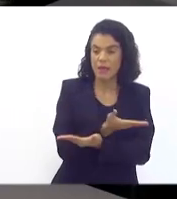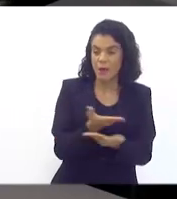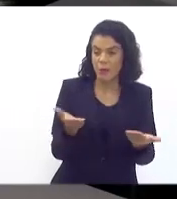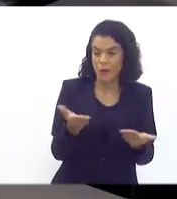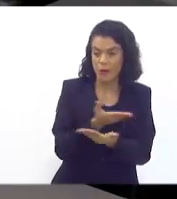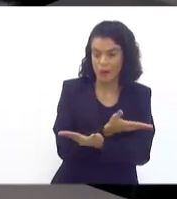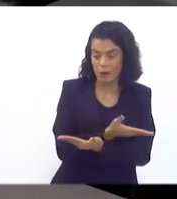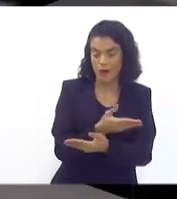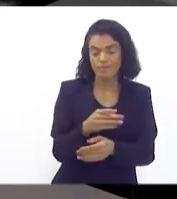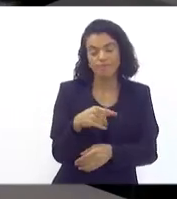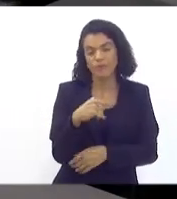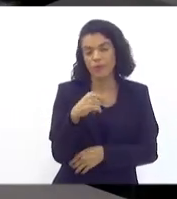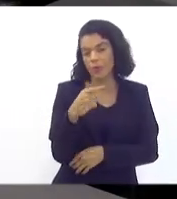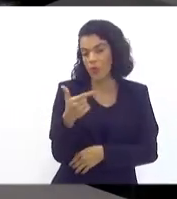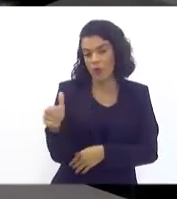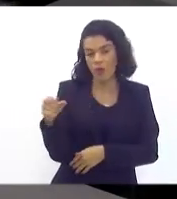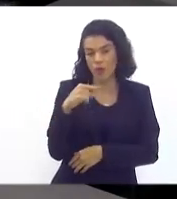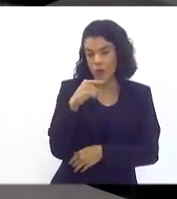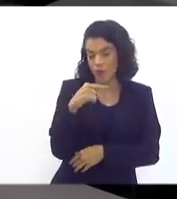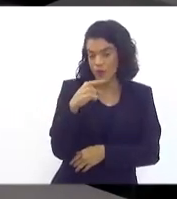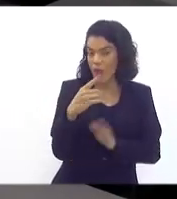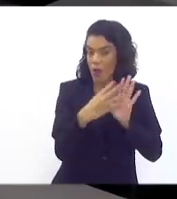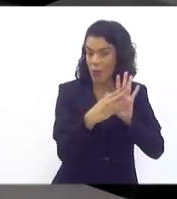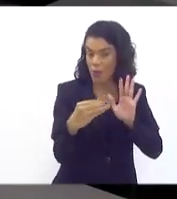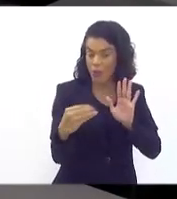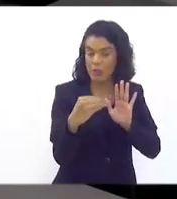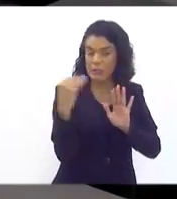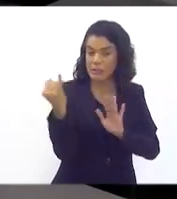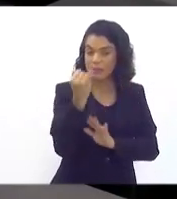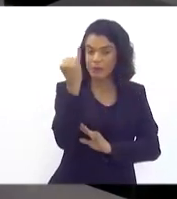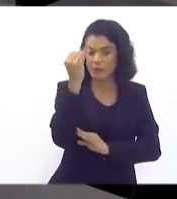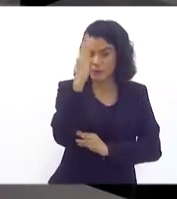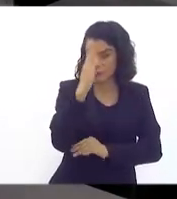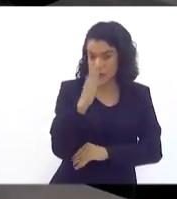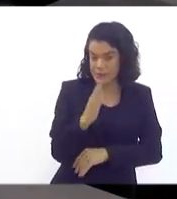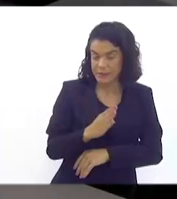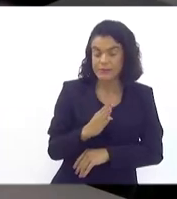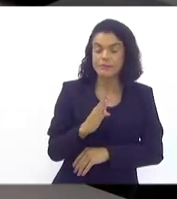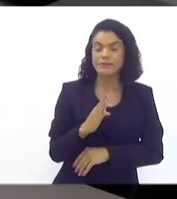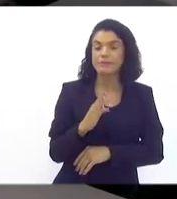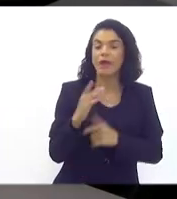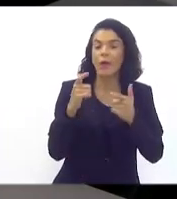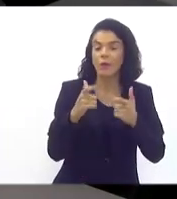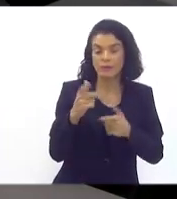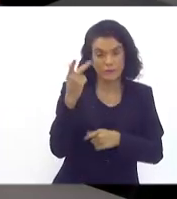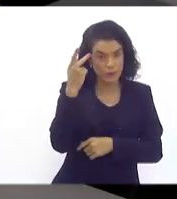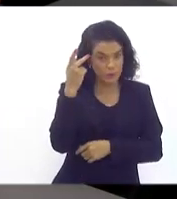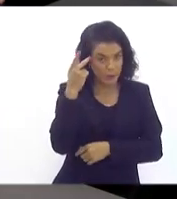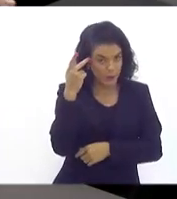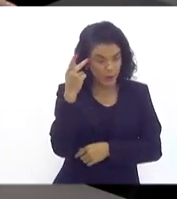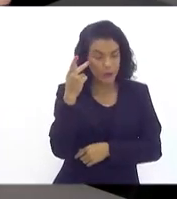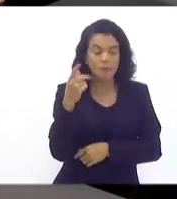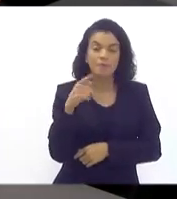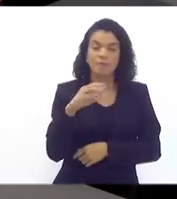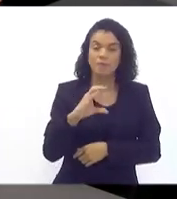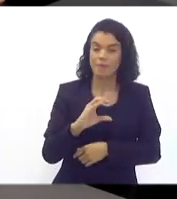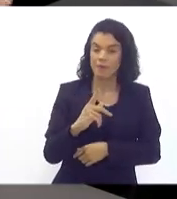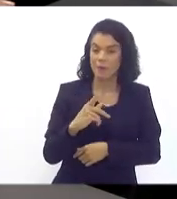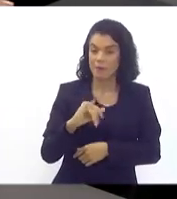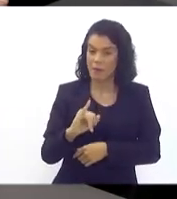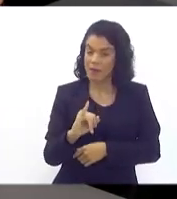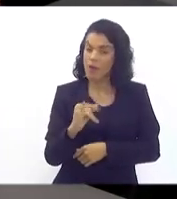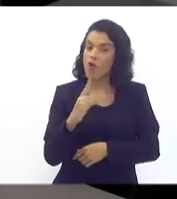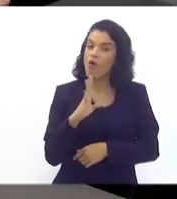é sem dúvida nenhuma um espelho importante para o país é importante que inclusive essa CPI com essa